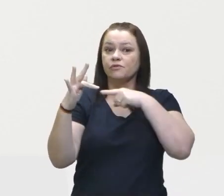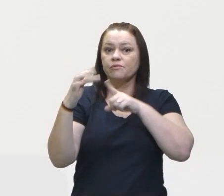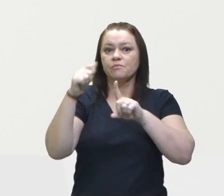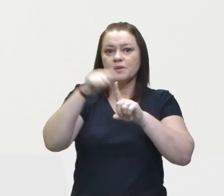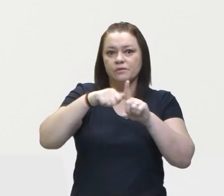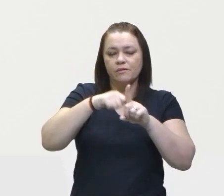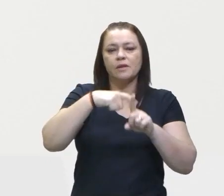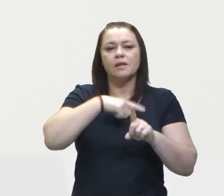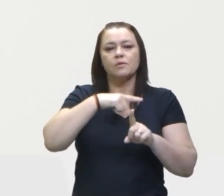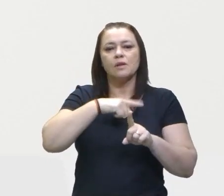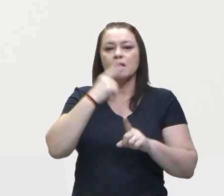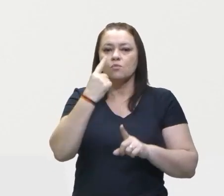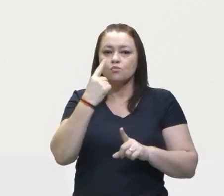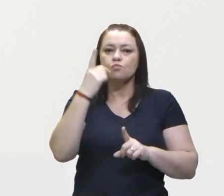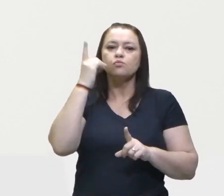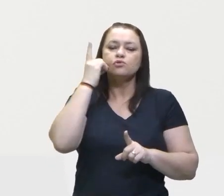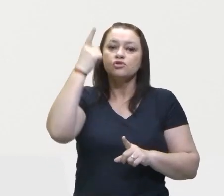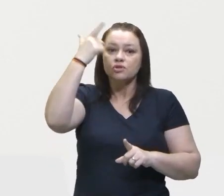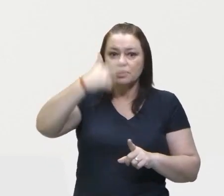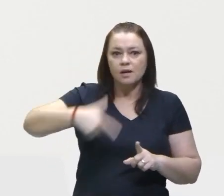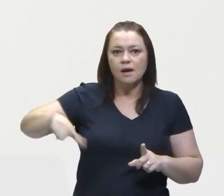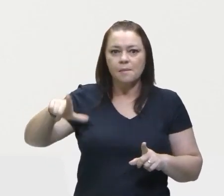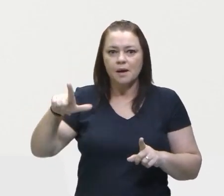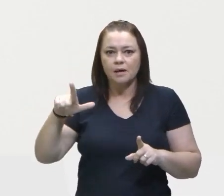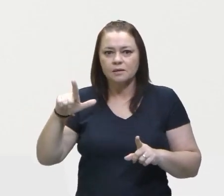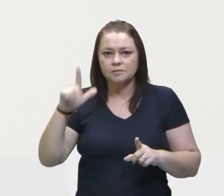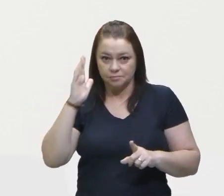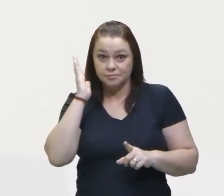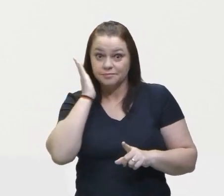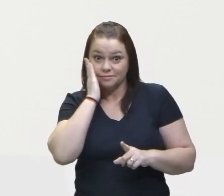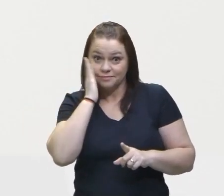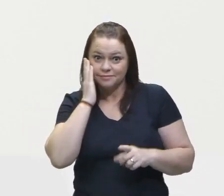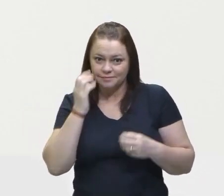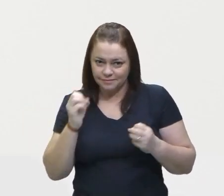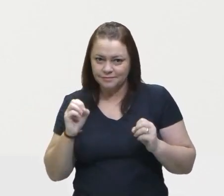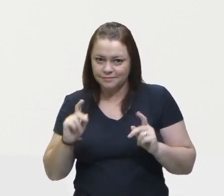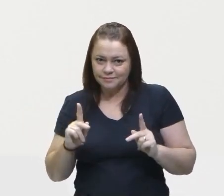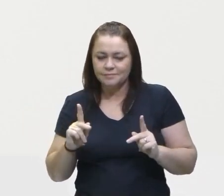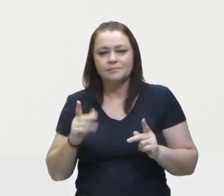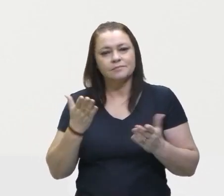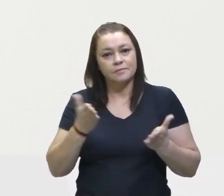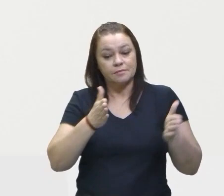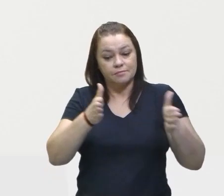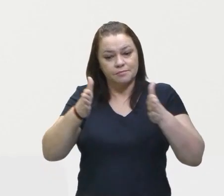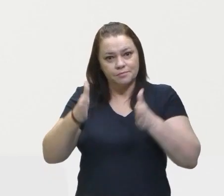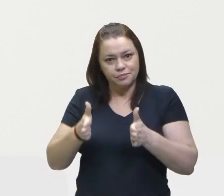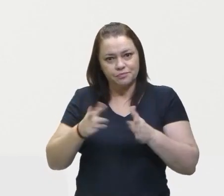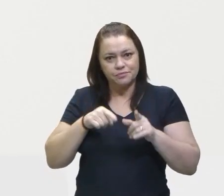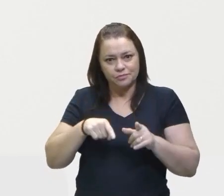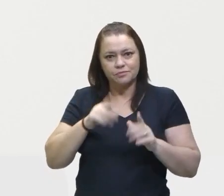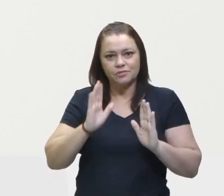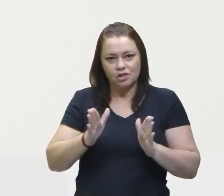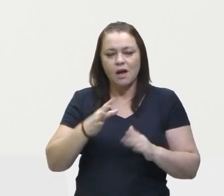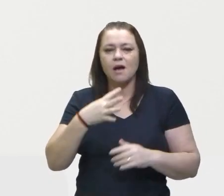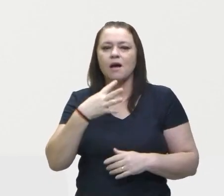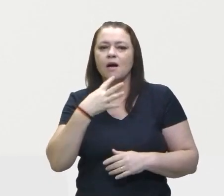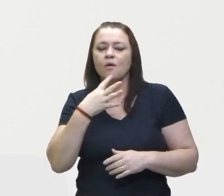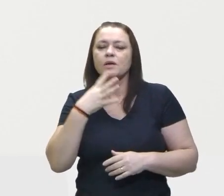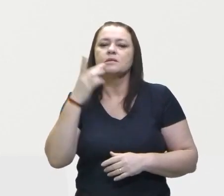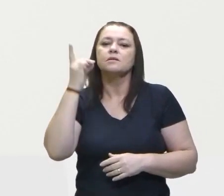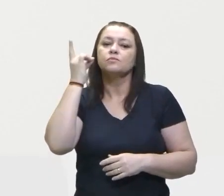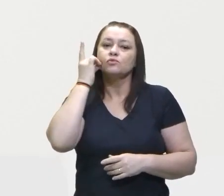um dia a mais, tá? Entendido essa parte, já conheceram o